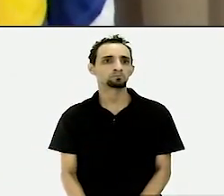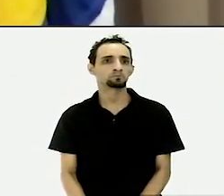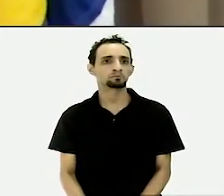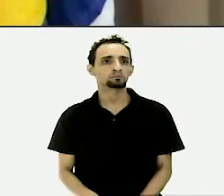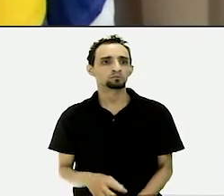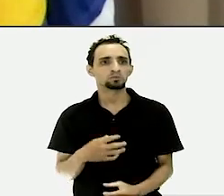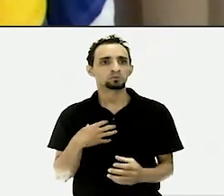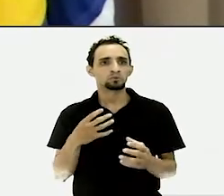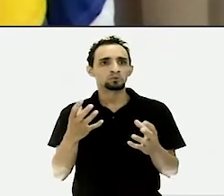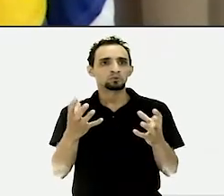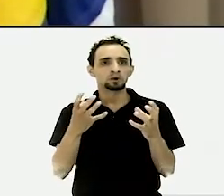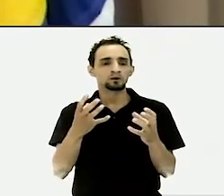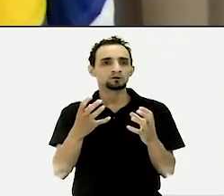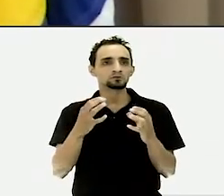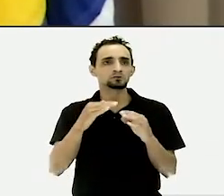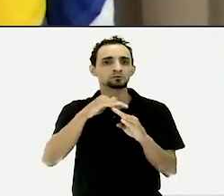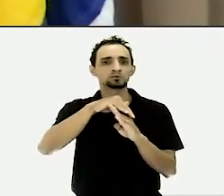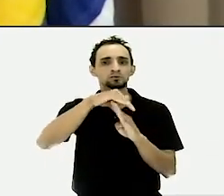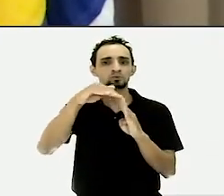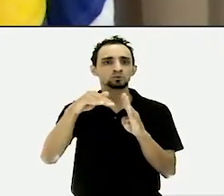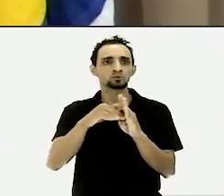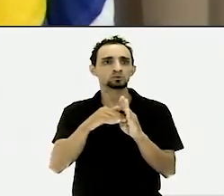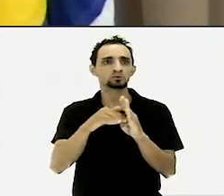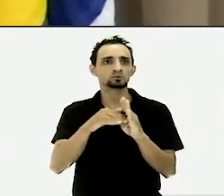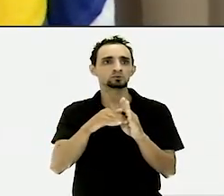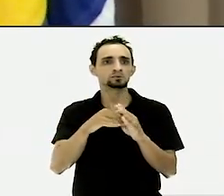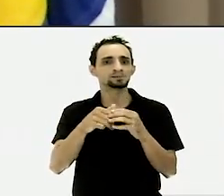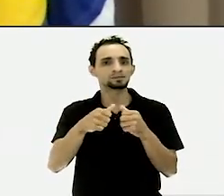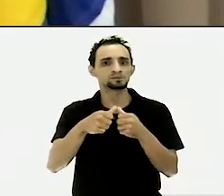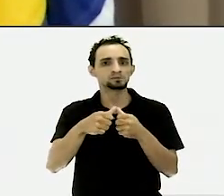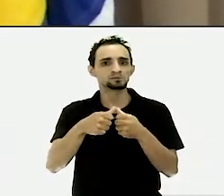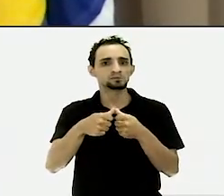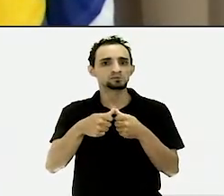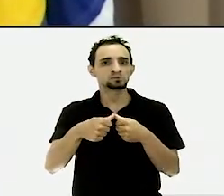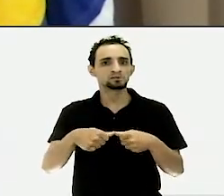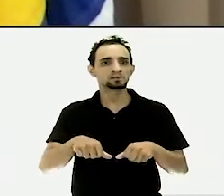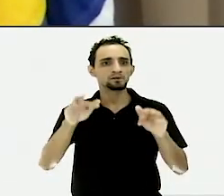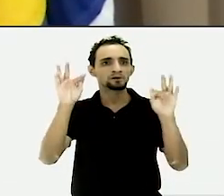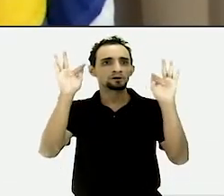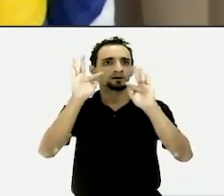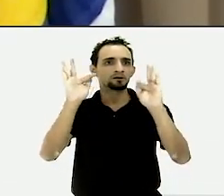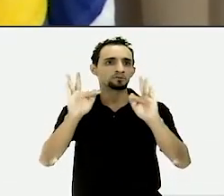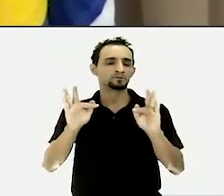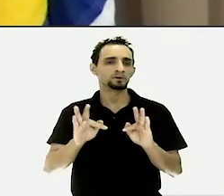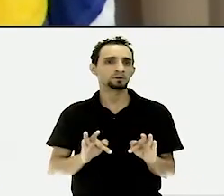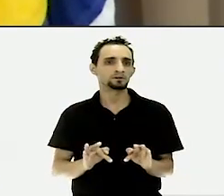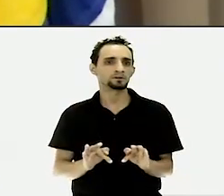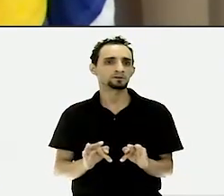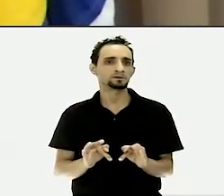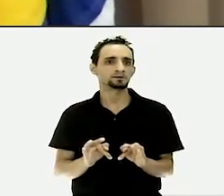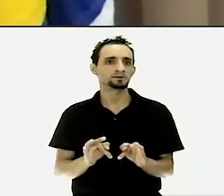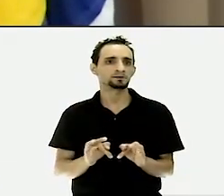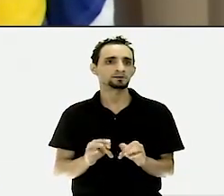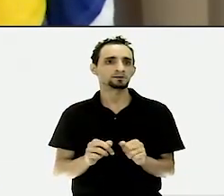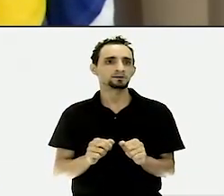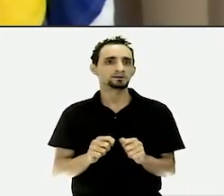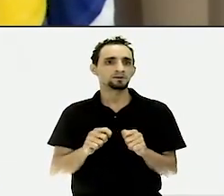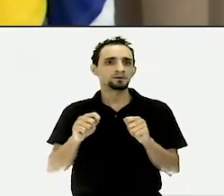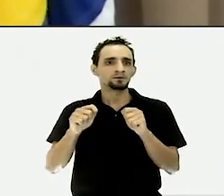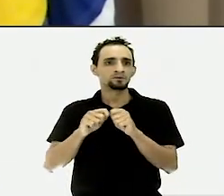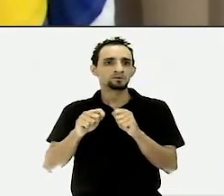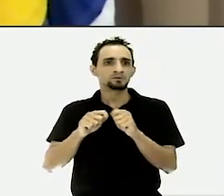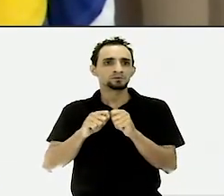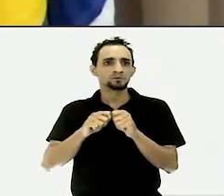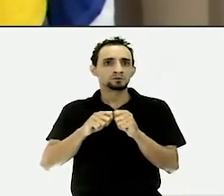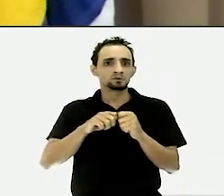gente, que é responsável, nós, da saúde mental, por desenvolver ações, mas que o tanto que é importante que o pessoal da Secretaria da